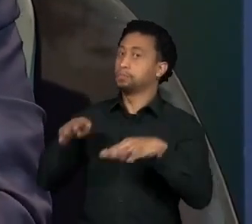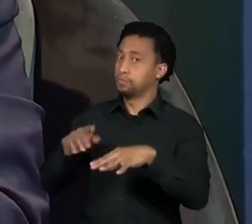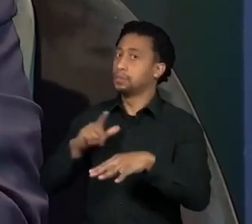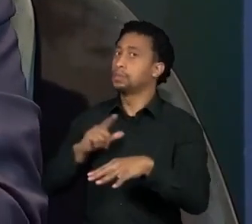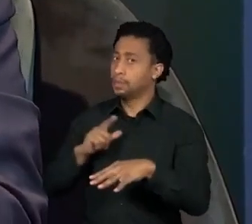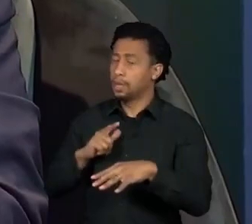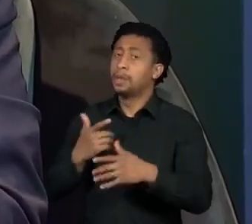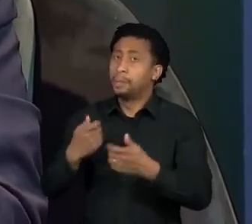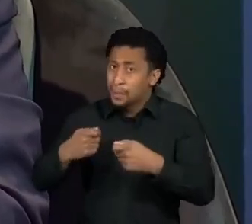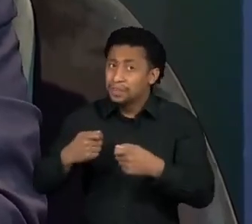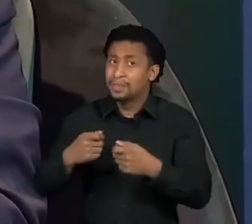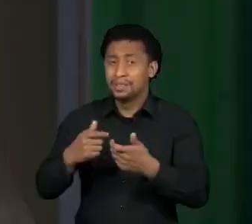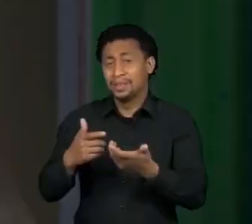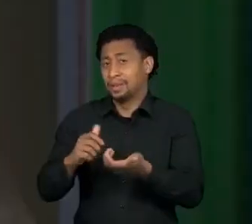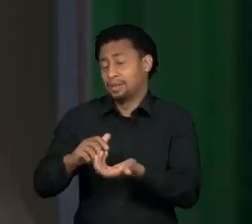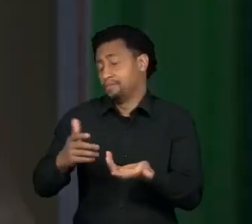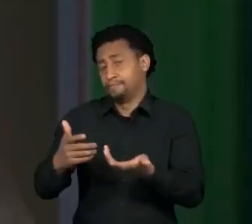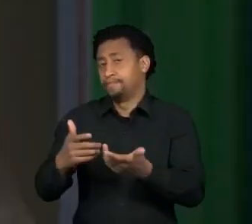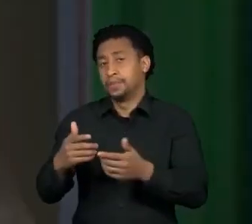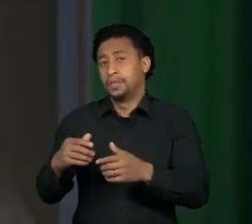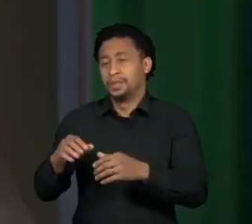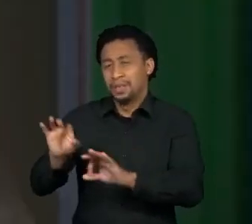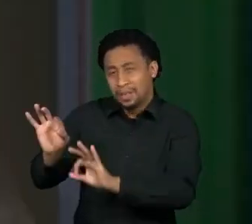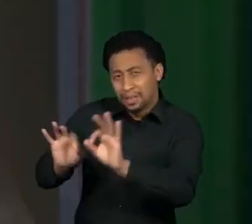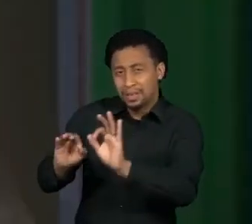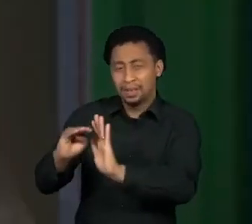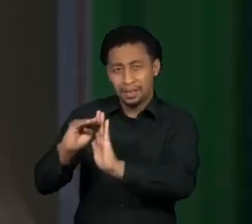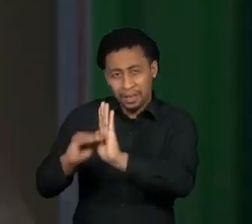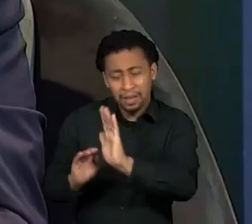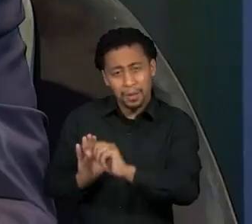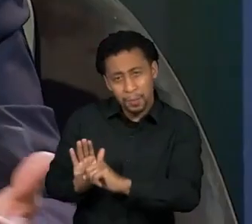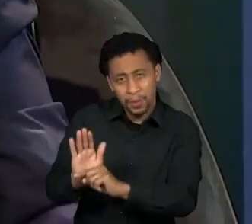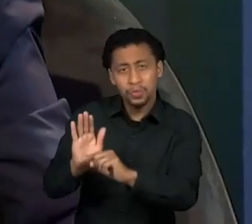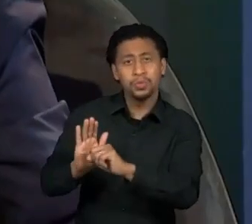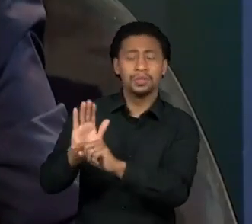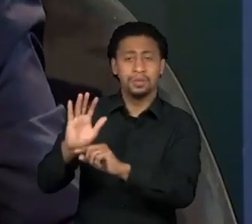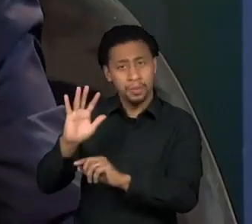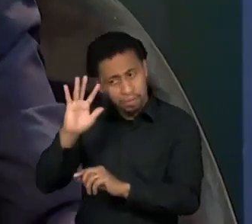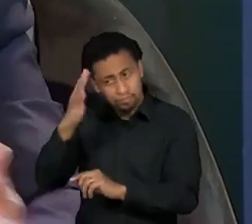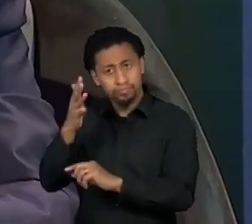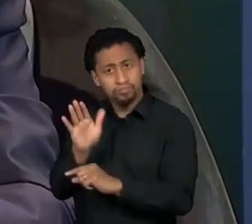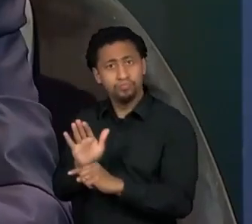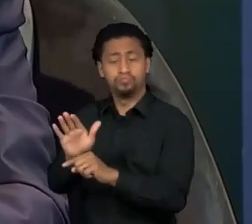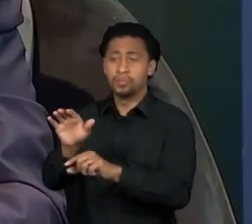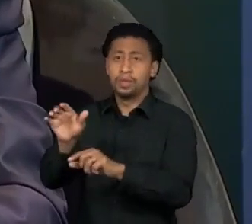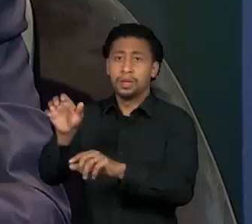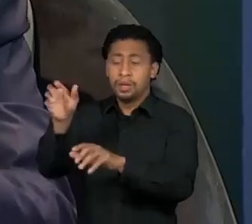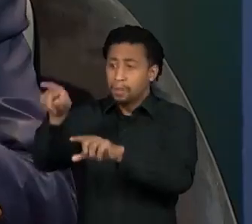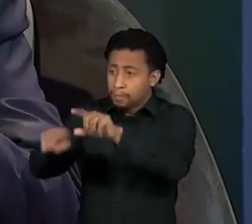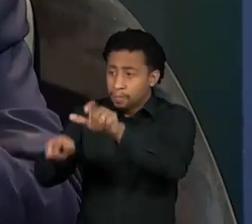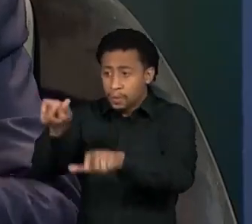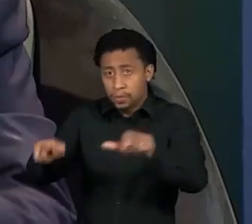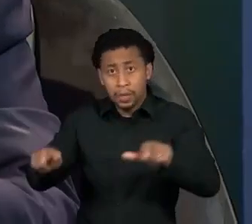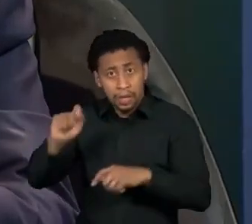melhor, uma série de políticas afirmativas que levam a trazer o negro para junto à sociedade. Mas você tem um problema sério.